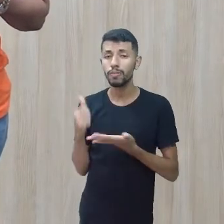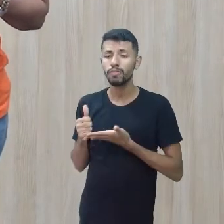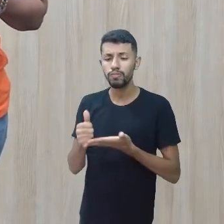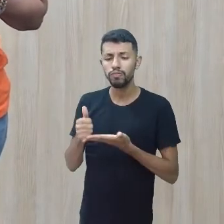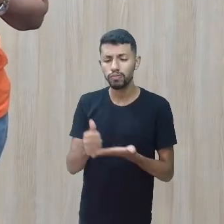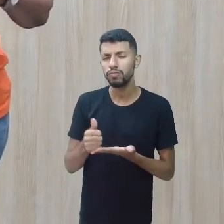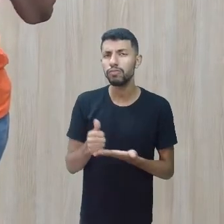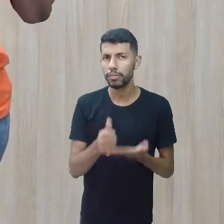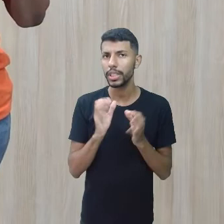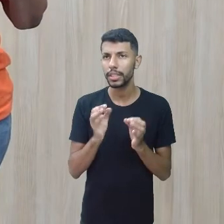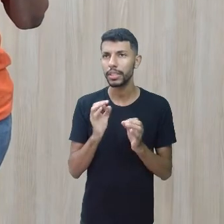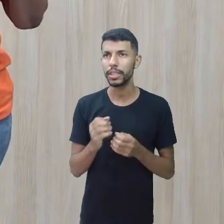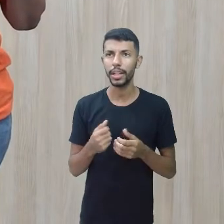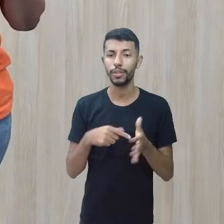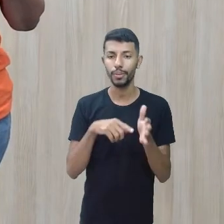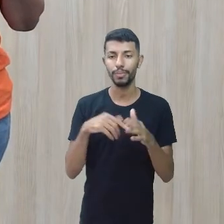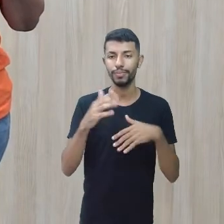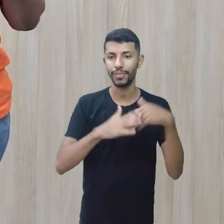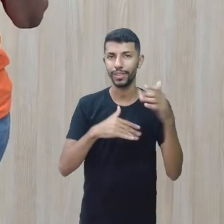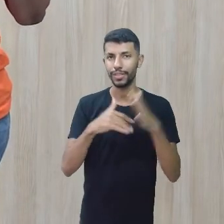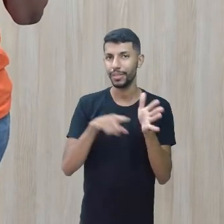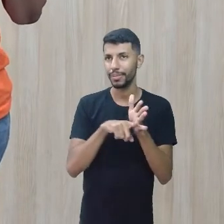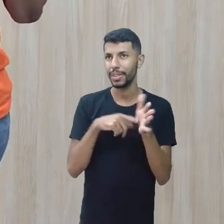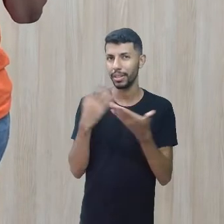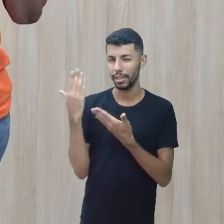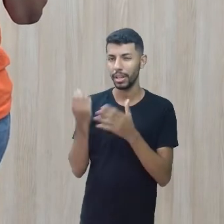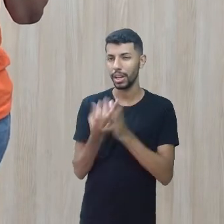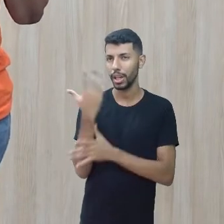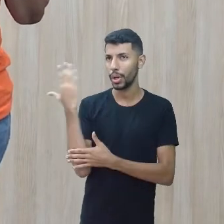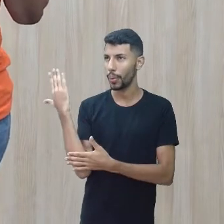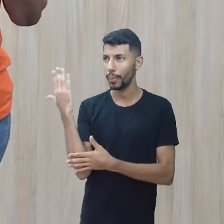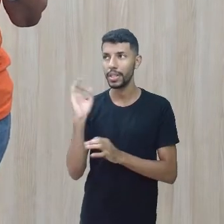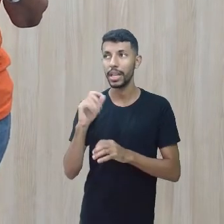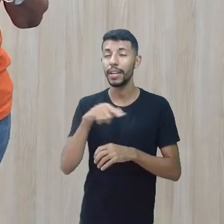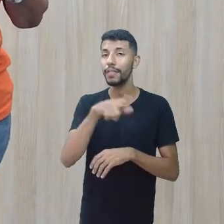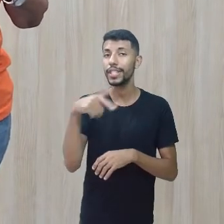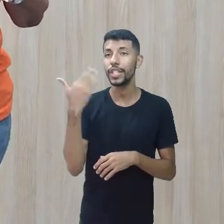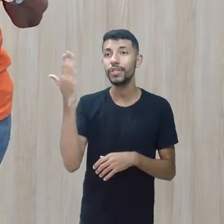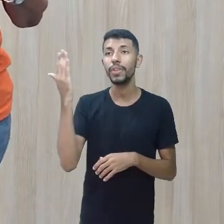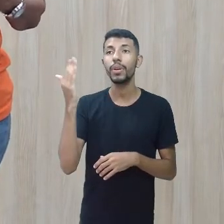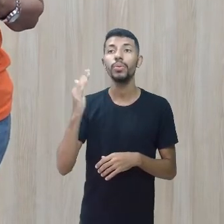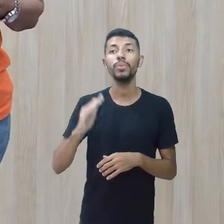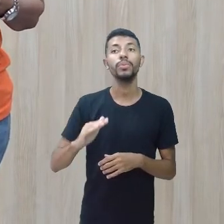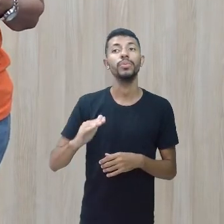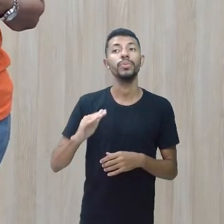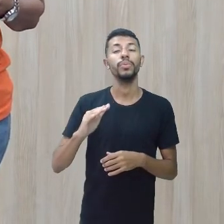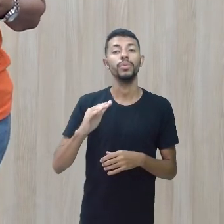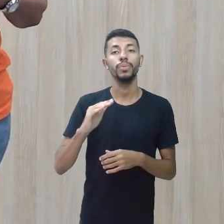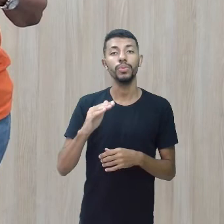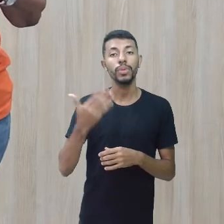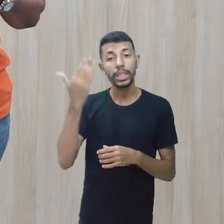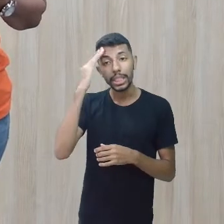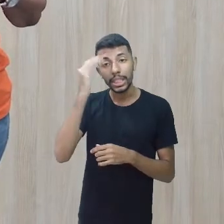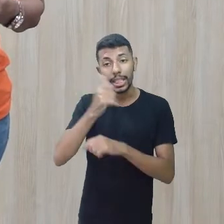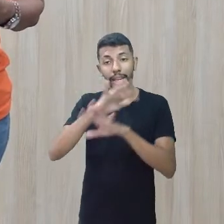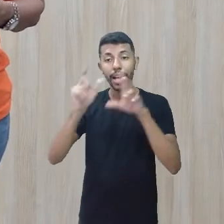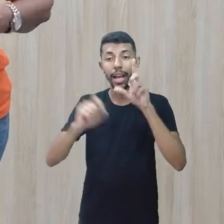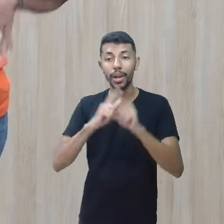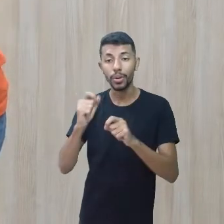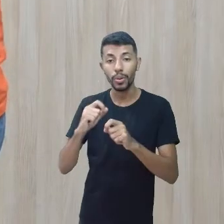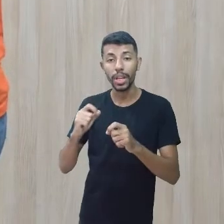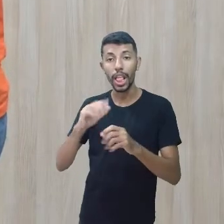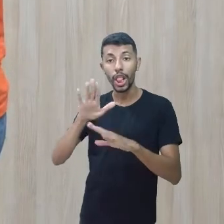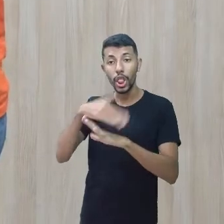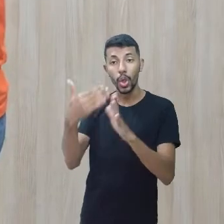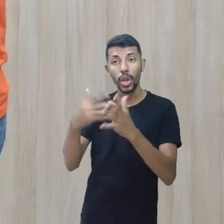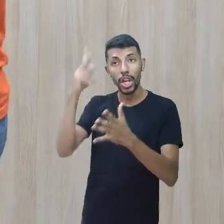isso para ele, e que vocês vão ver o legado que ele deixou para a gente disso aí. Então, nunca mais digam, para